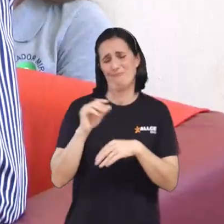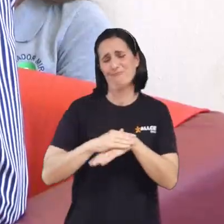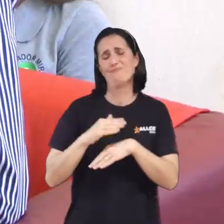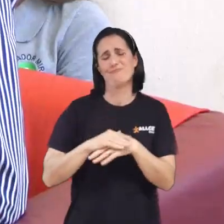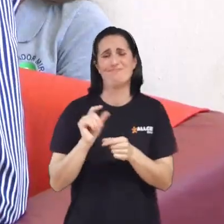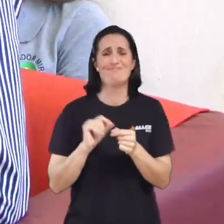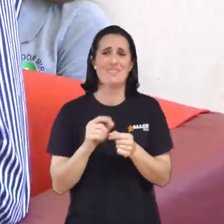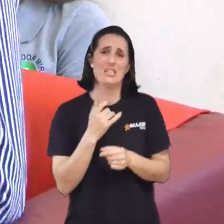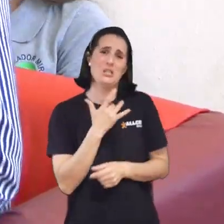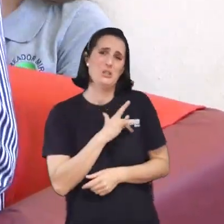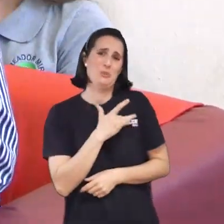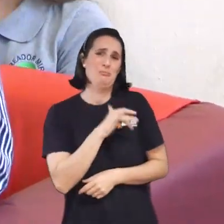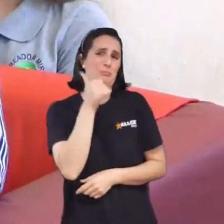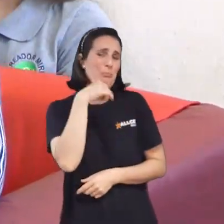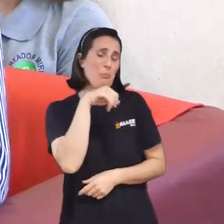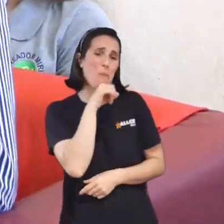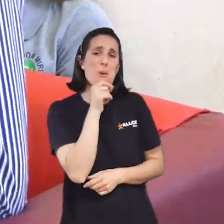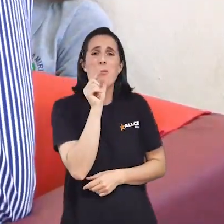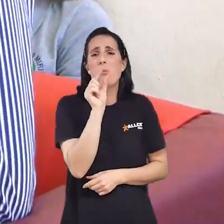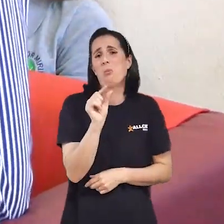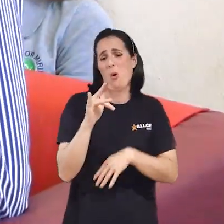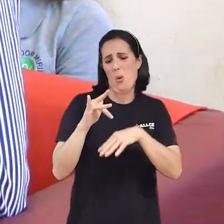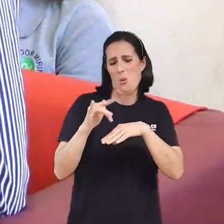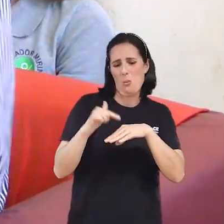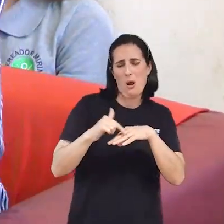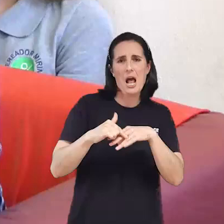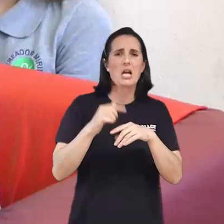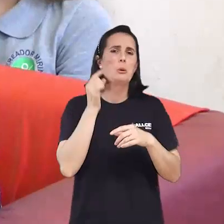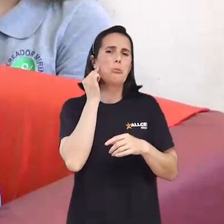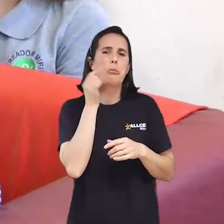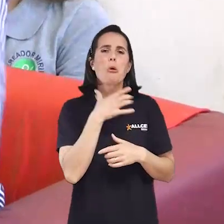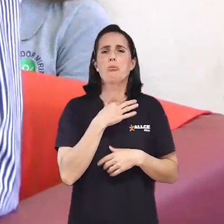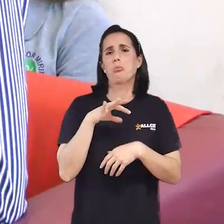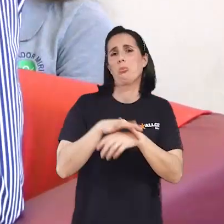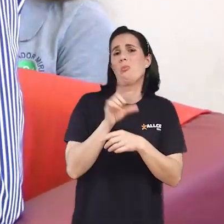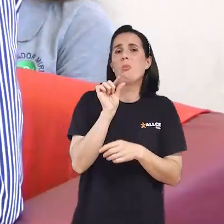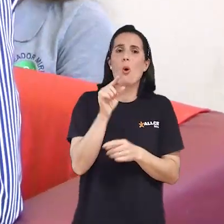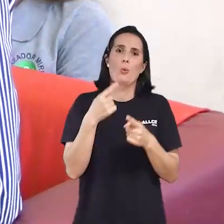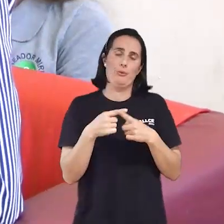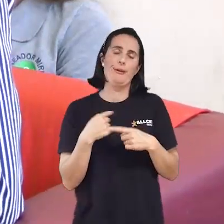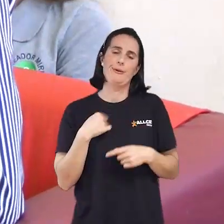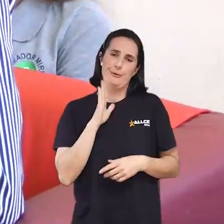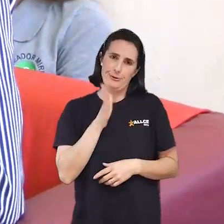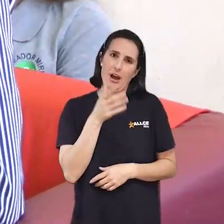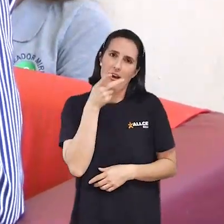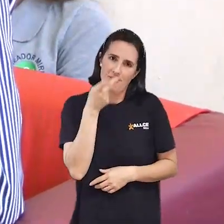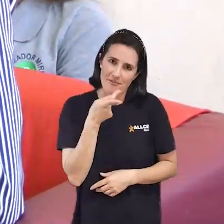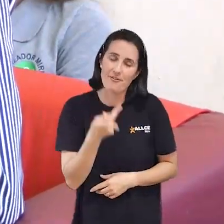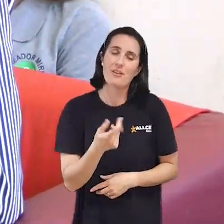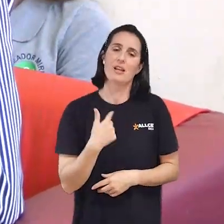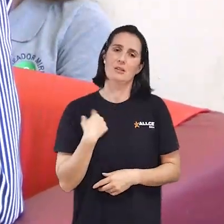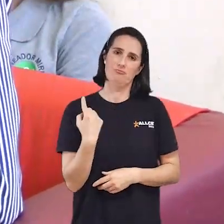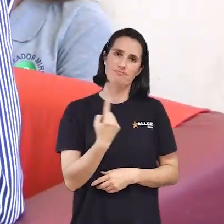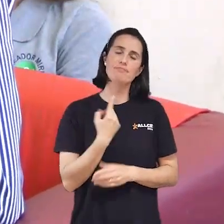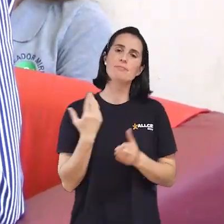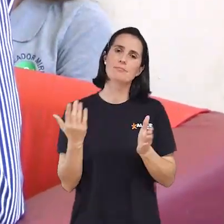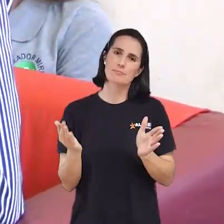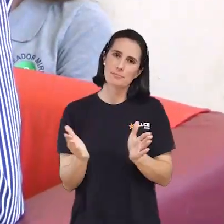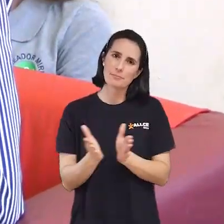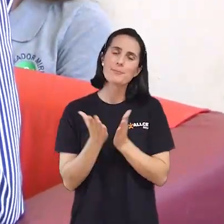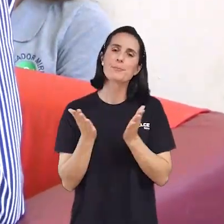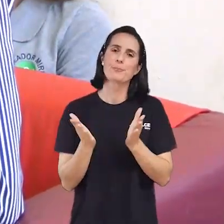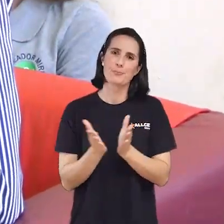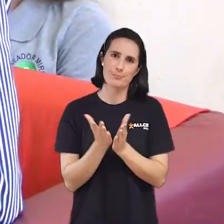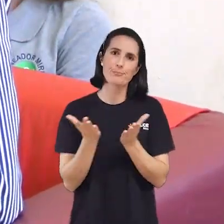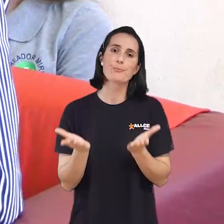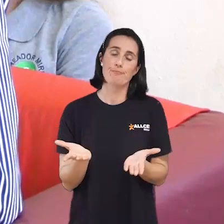de vocês aqui, não é o fim do mundo. Né? Não é o fim do mundo, é um recomeço. Né? É um recomeço.